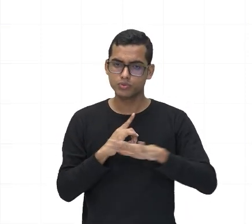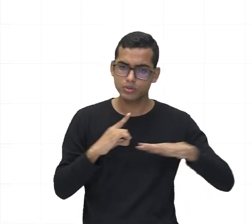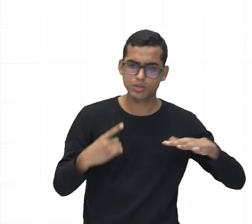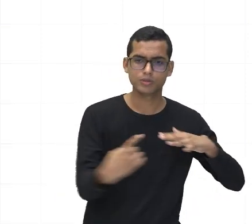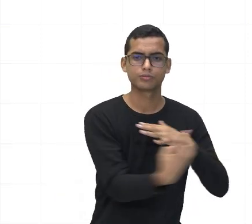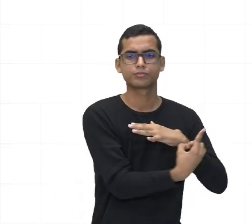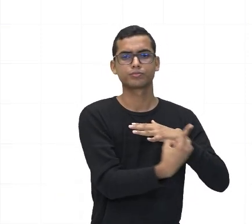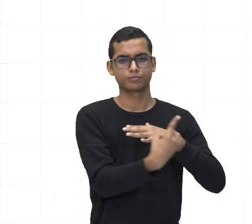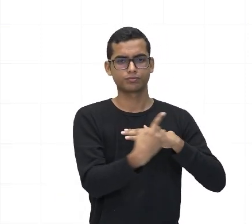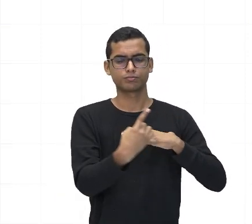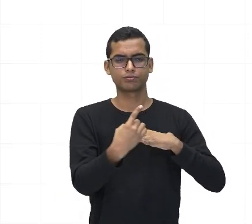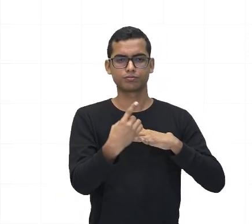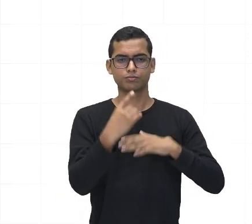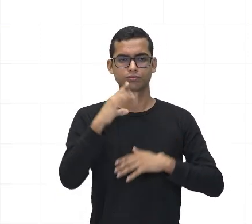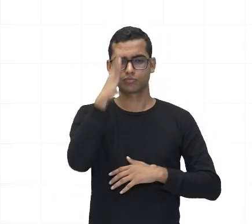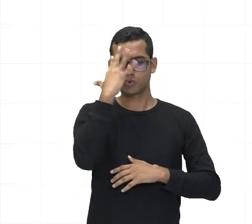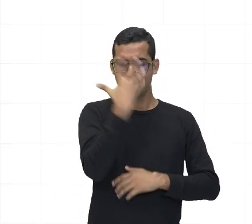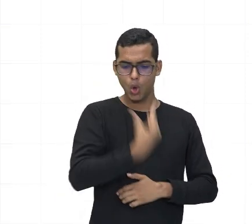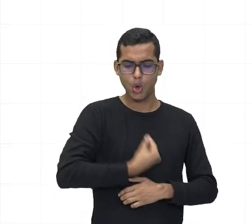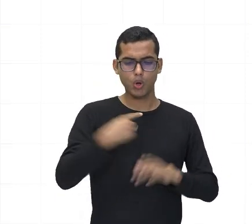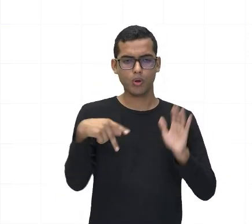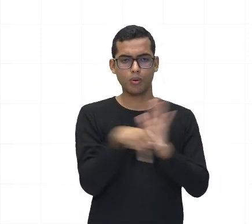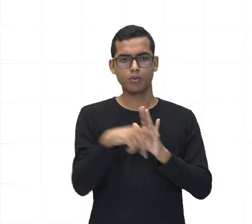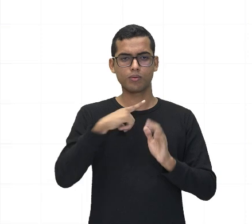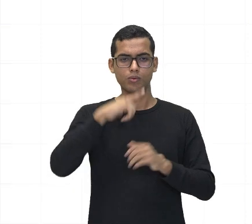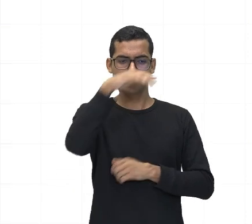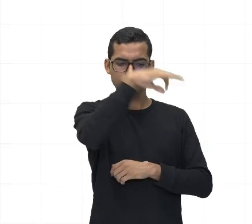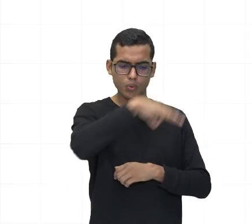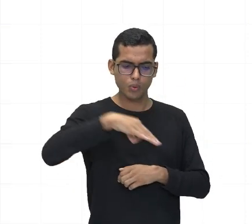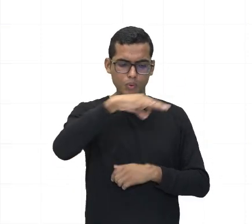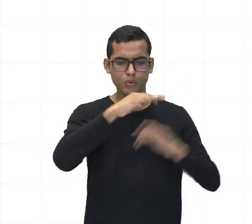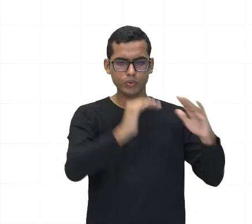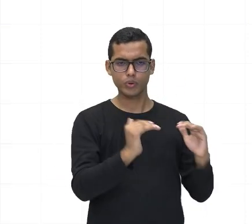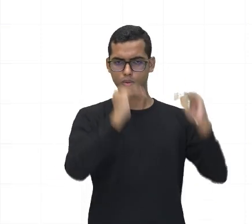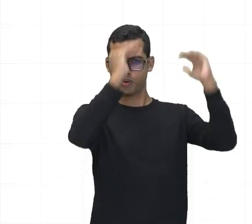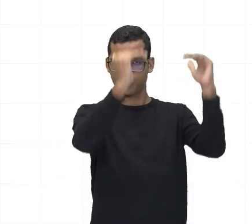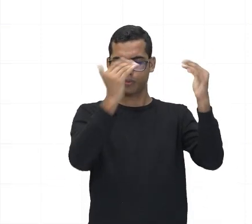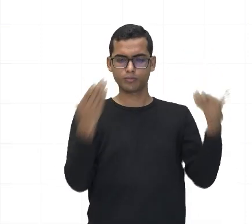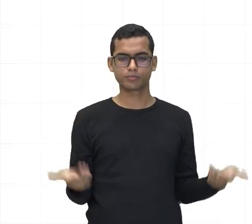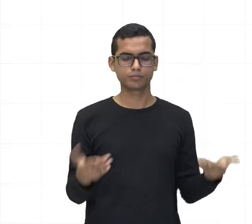próprios espíritos divinos. Né? De